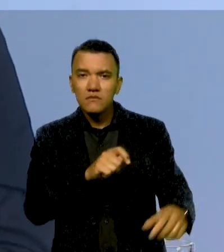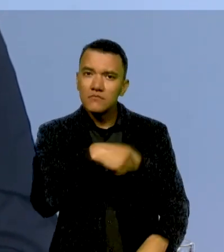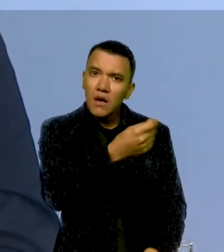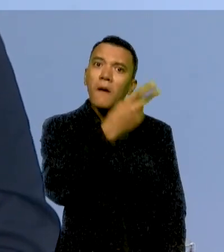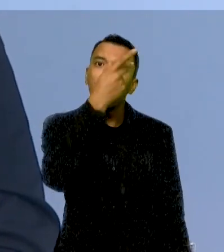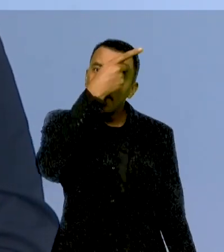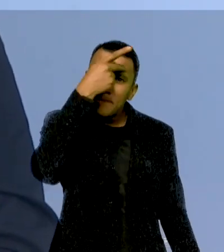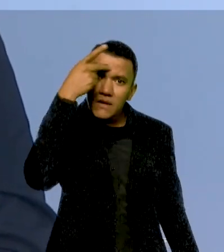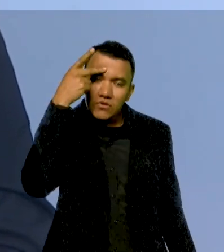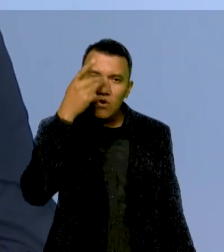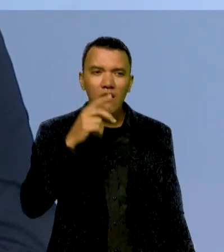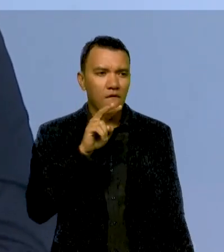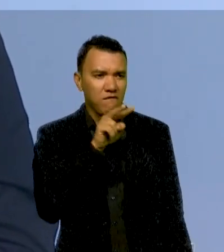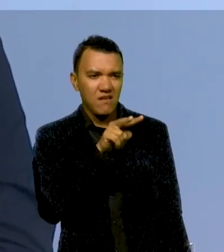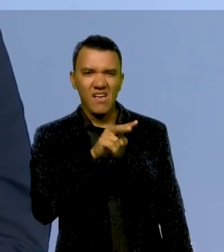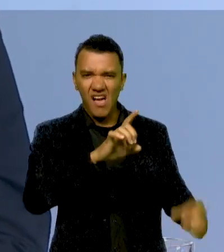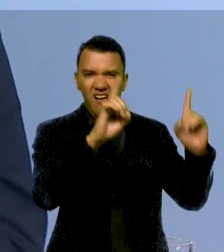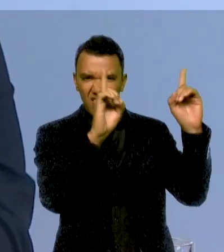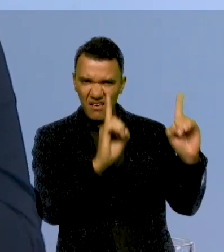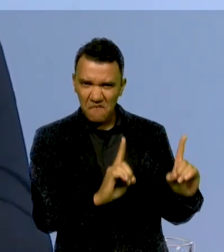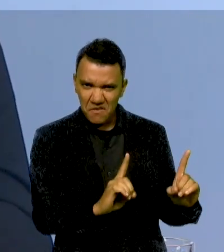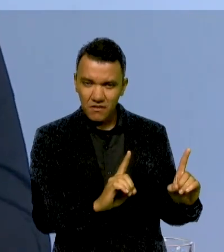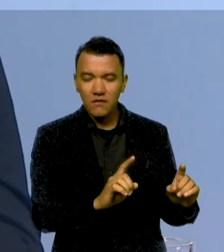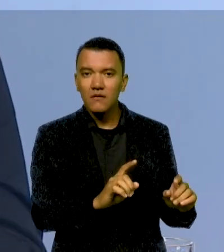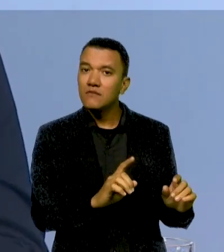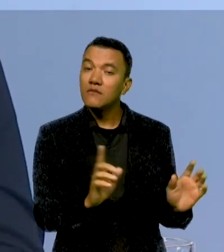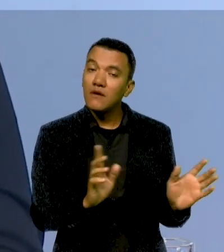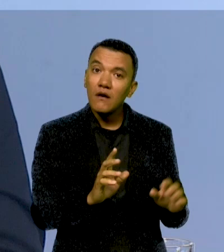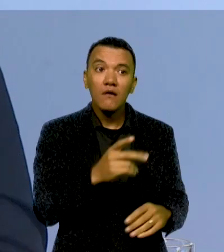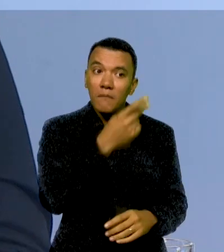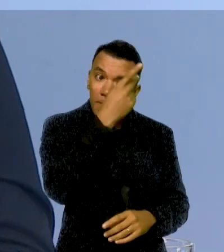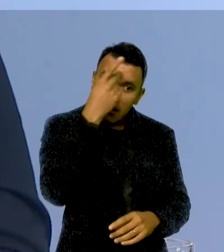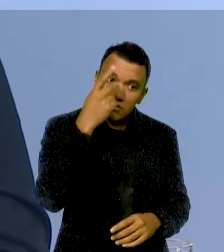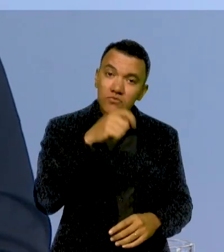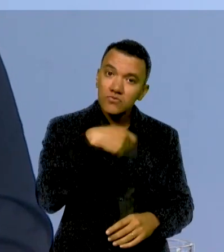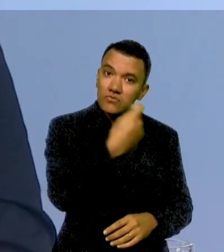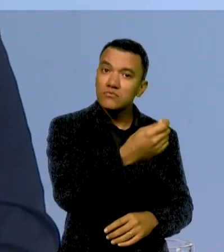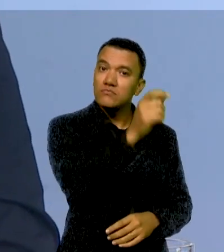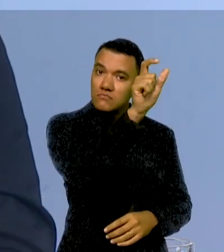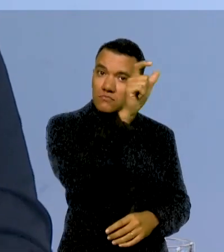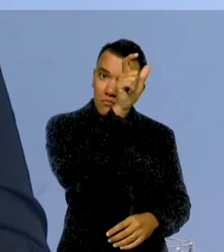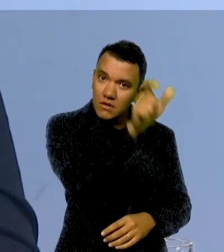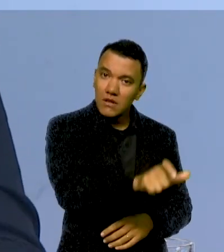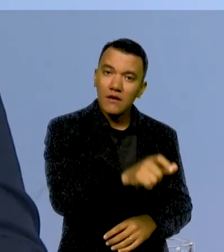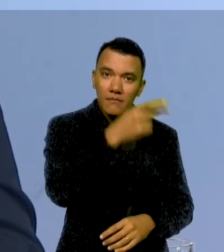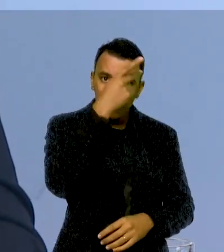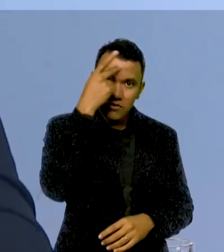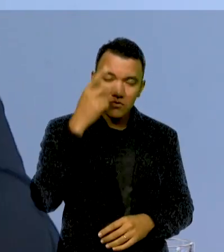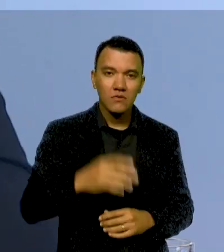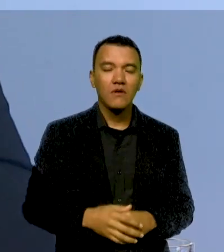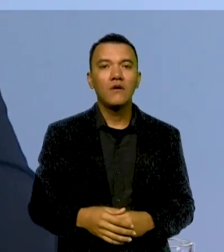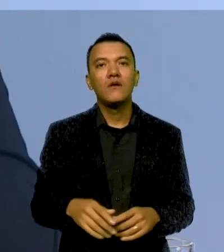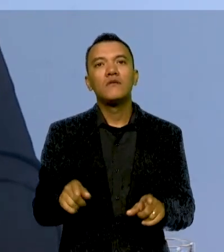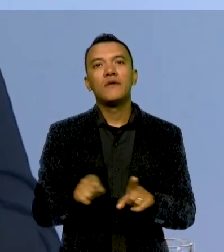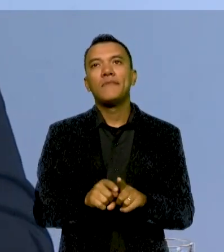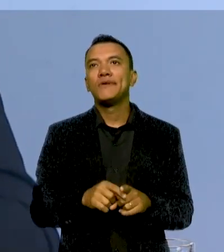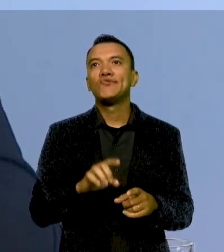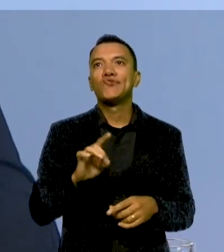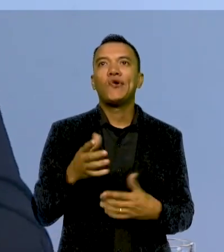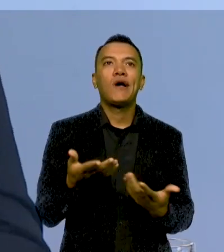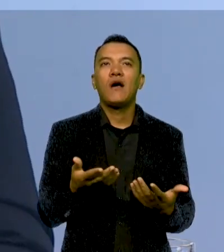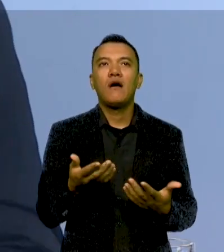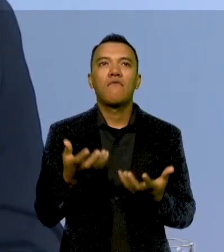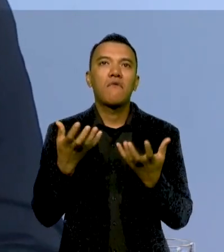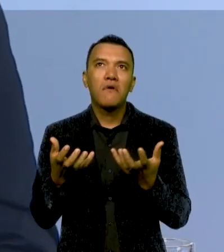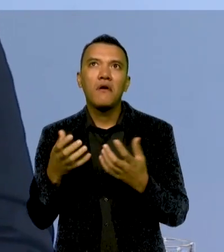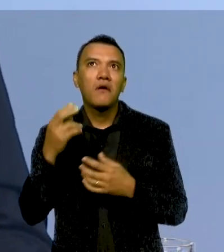para além da deficiência. E buscar meios de fazer com que isso se efetive na prática, sabe? Não fique só no papel ou só, porque eu quero, porque é